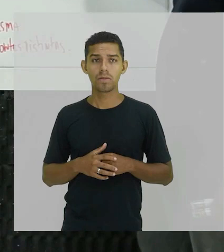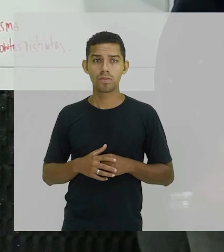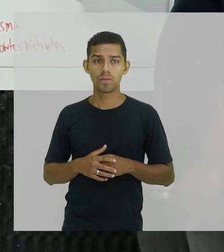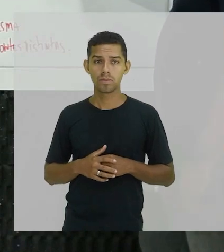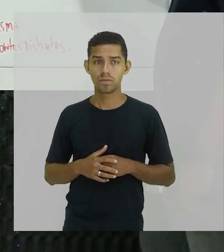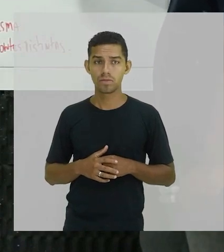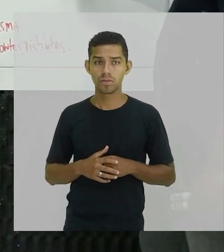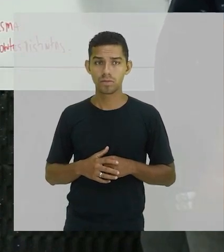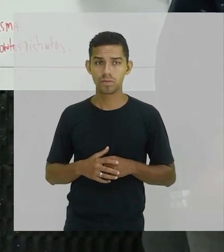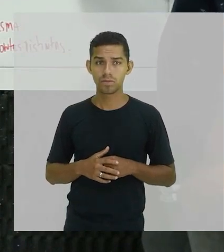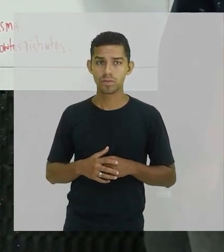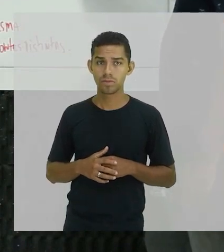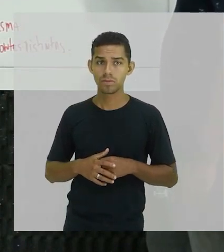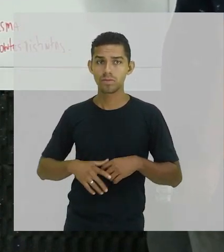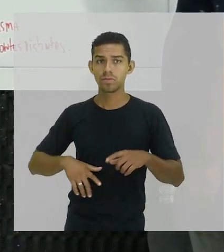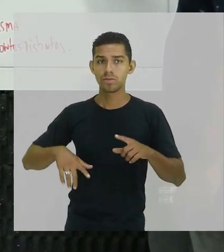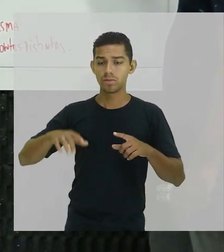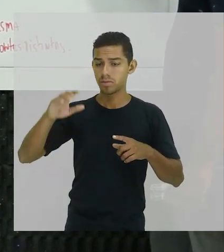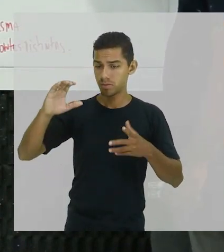A, C.